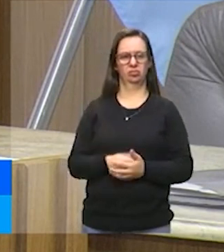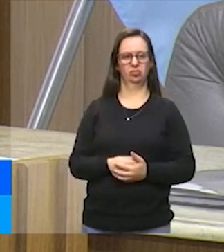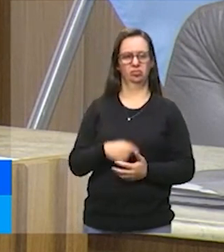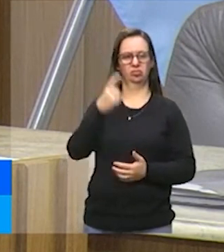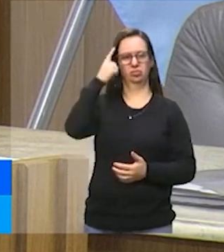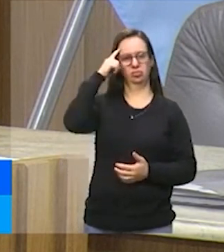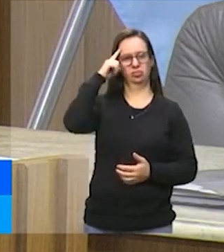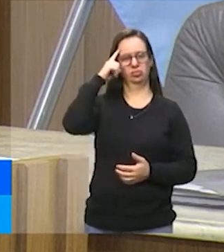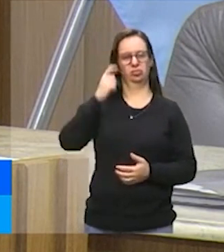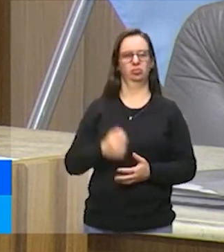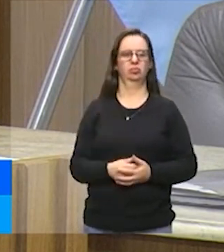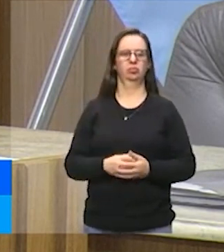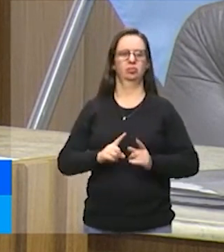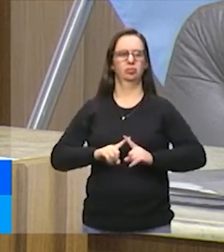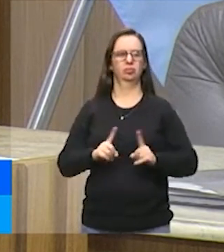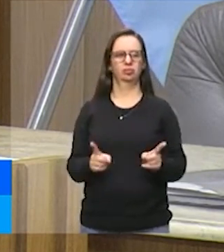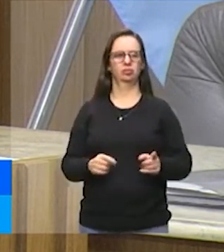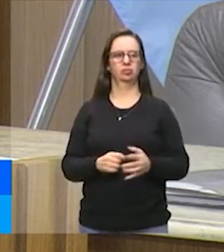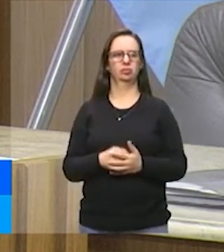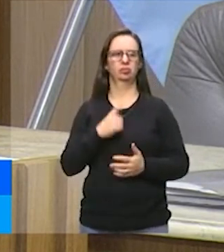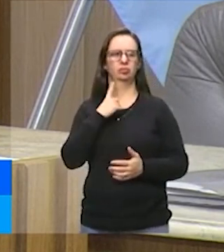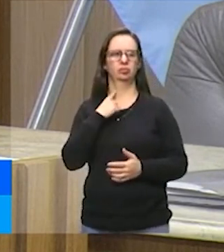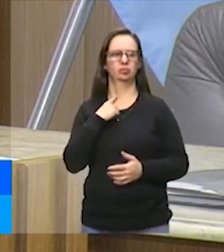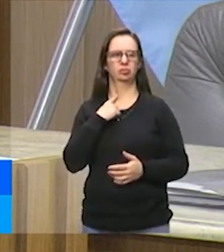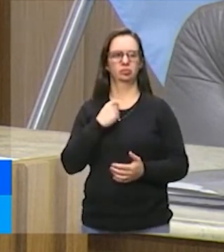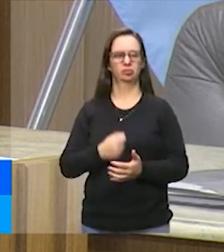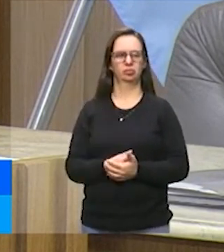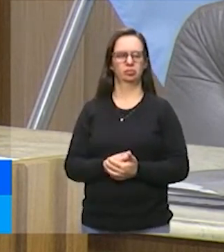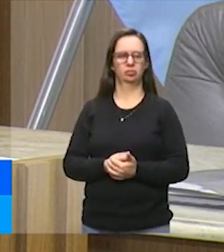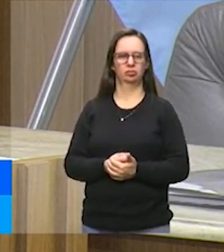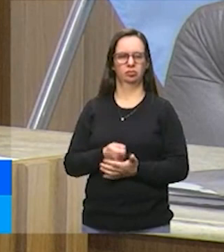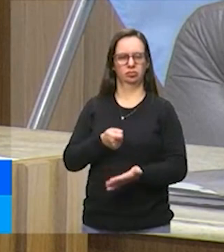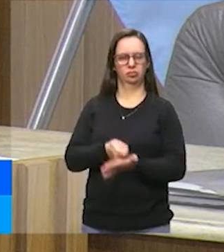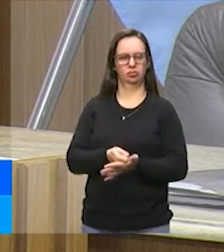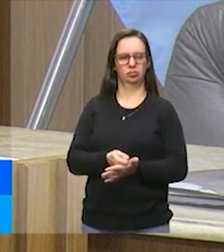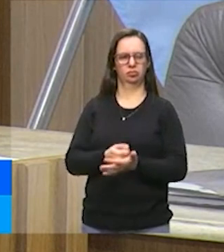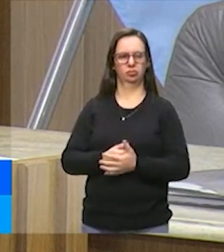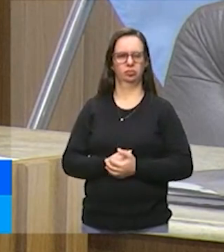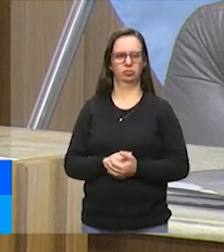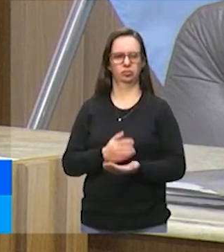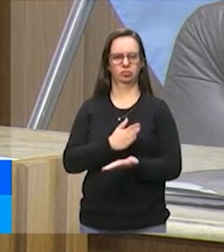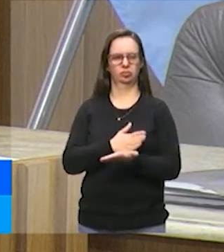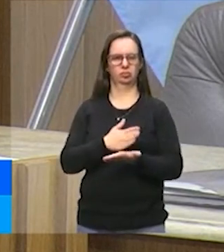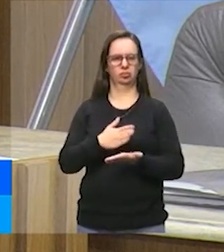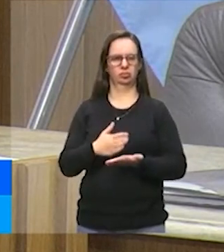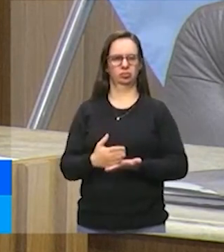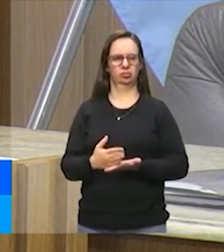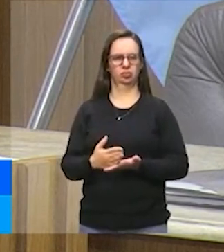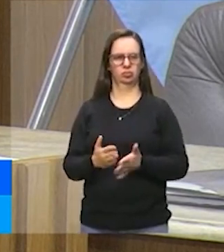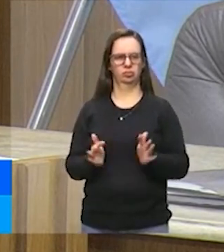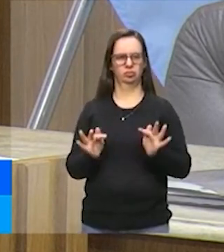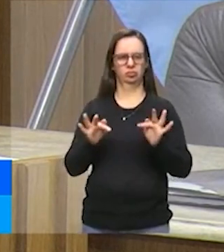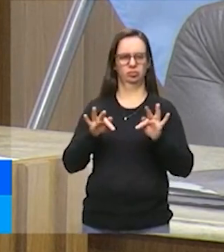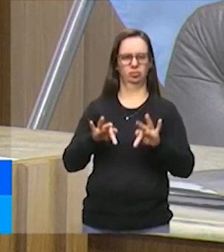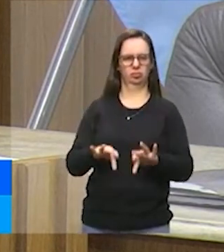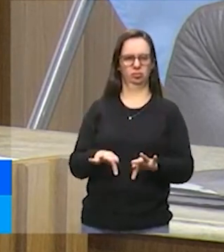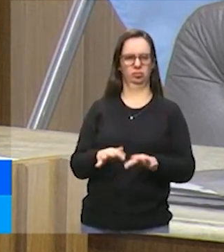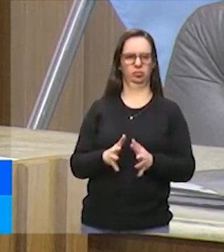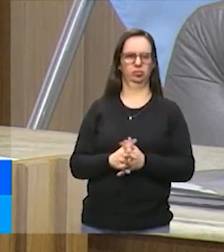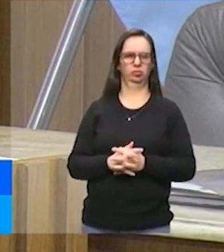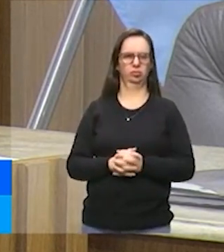e administração pública tem o dever de começar e terminar